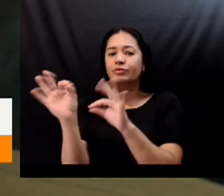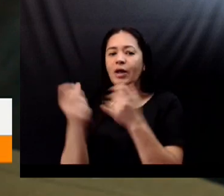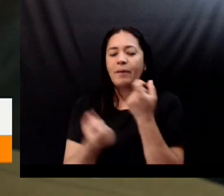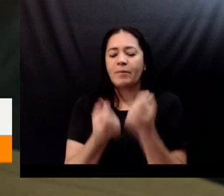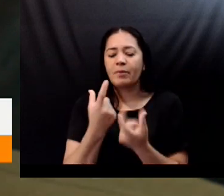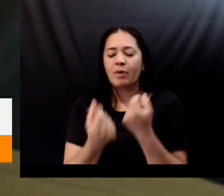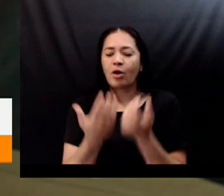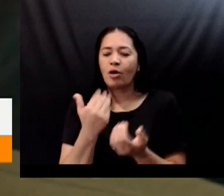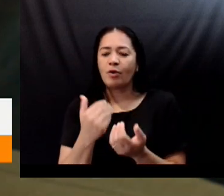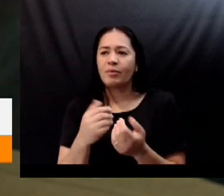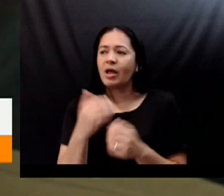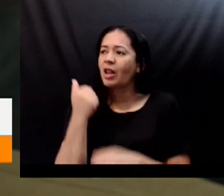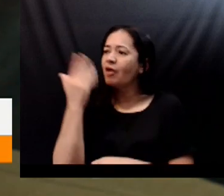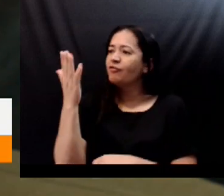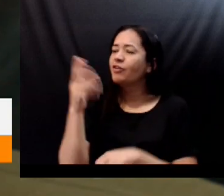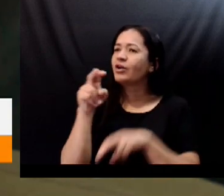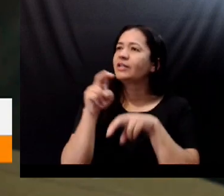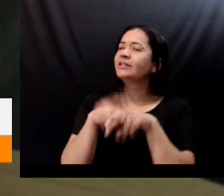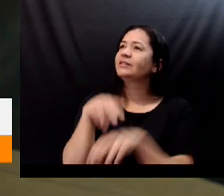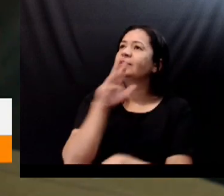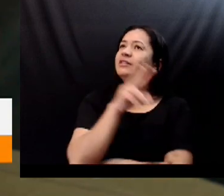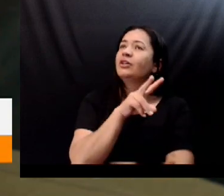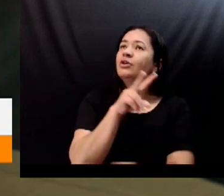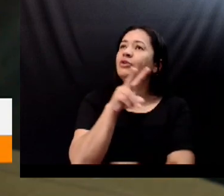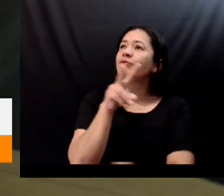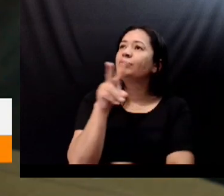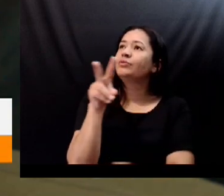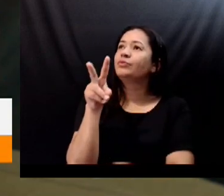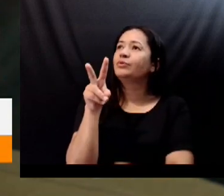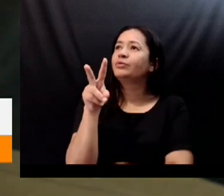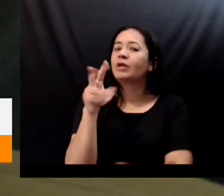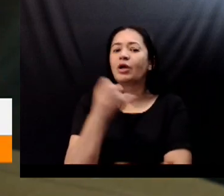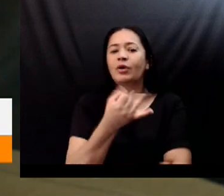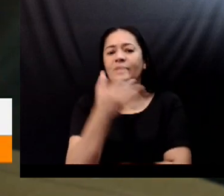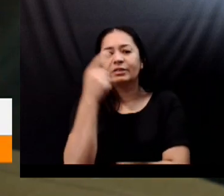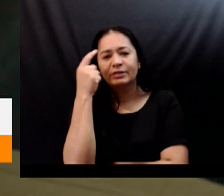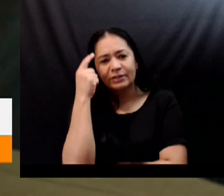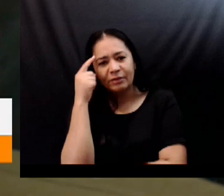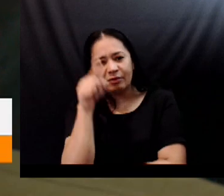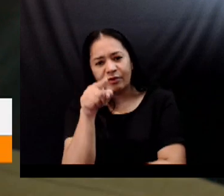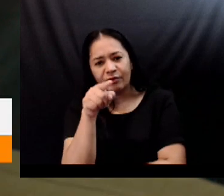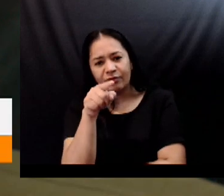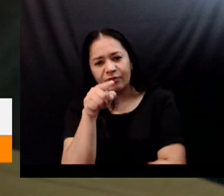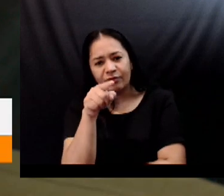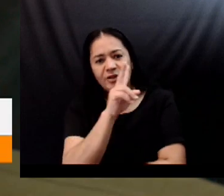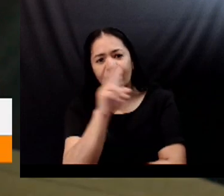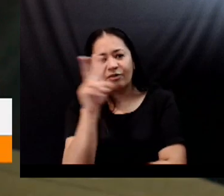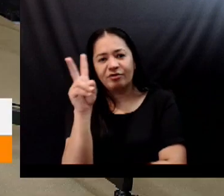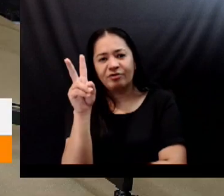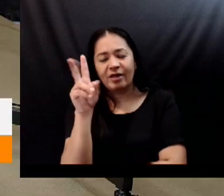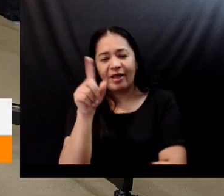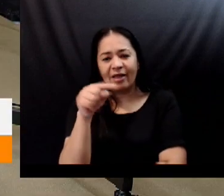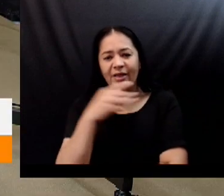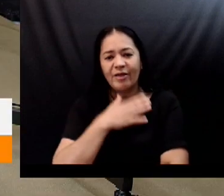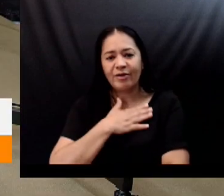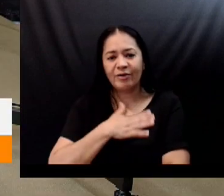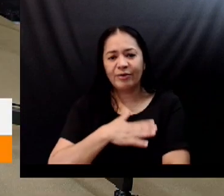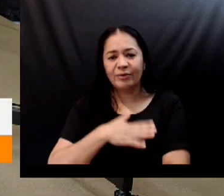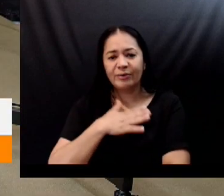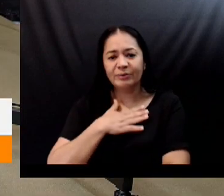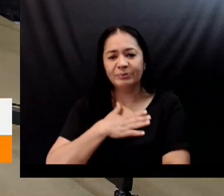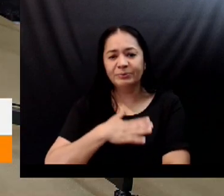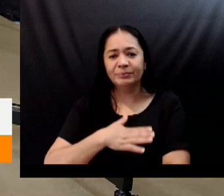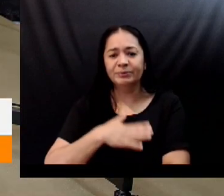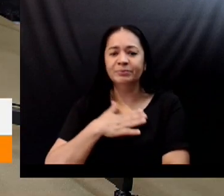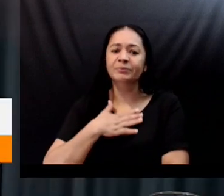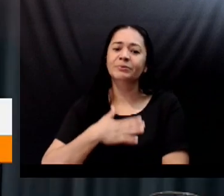observar, contemplar. Quanto tempo faz que você não contempla? A contemplação é um descanso muito É um gostoso, descanso. né? Sim. Tem um